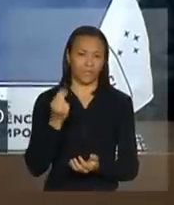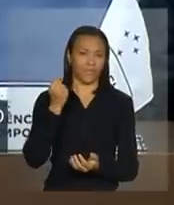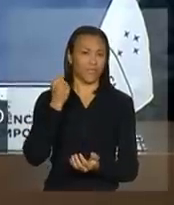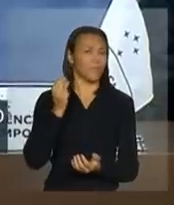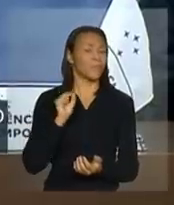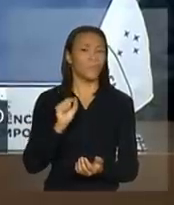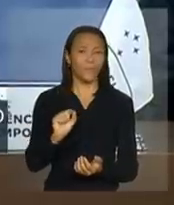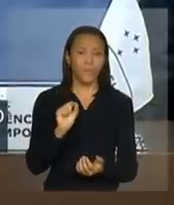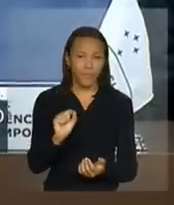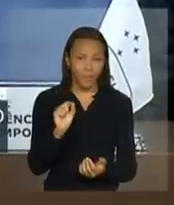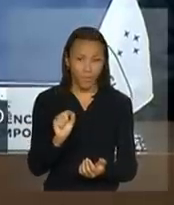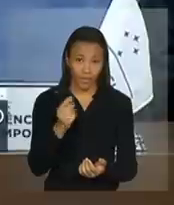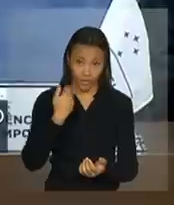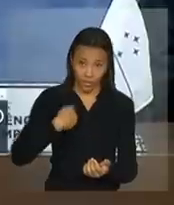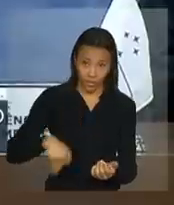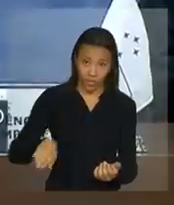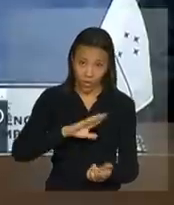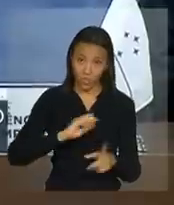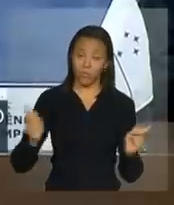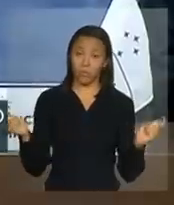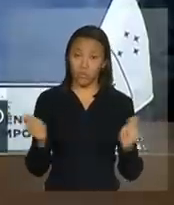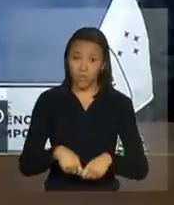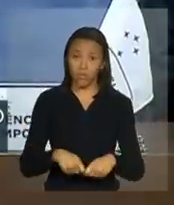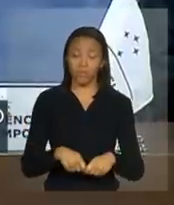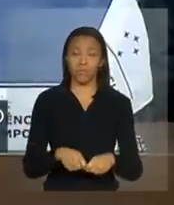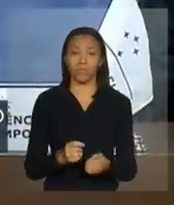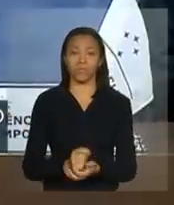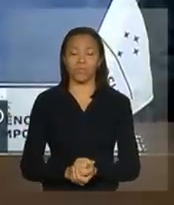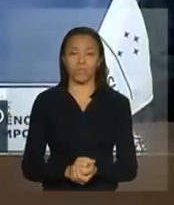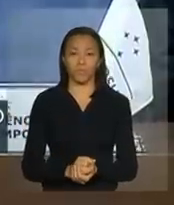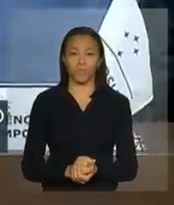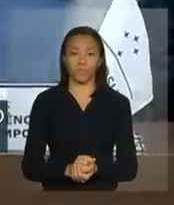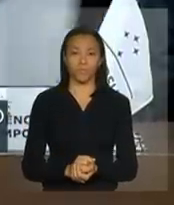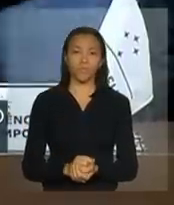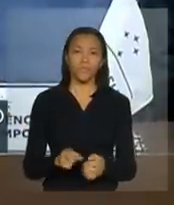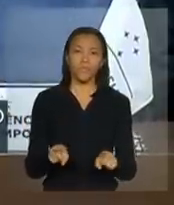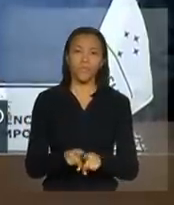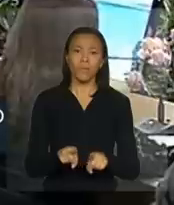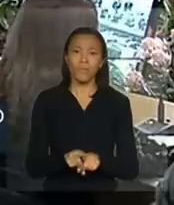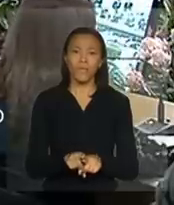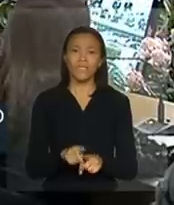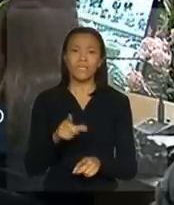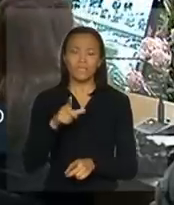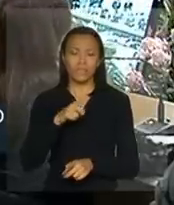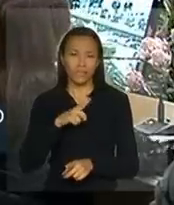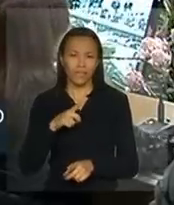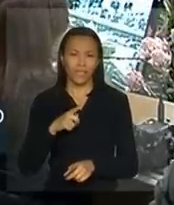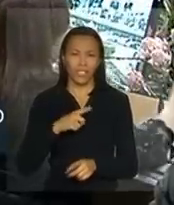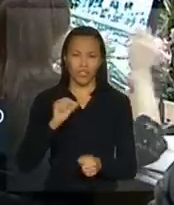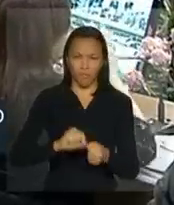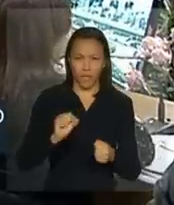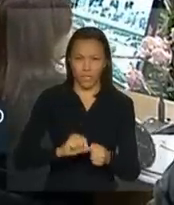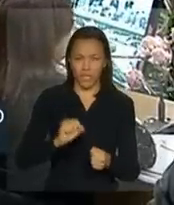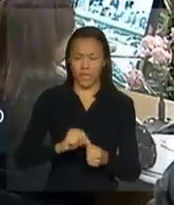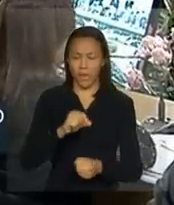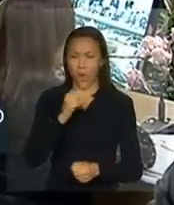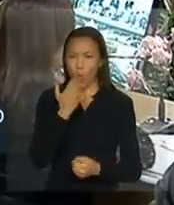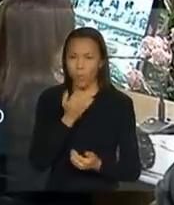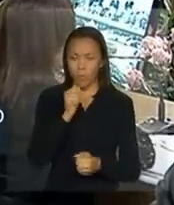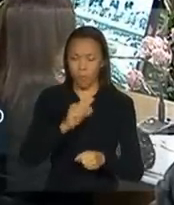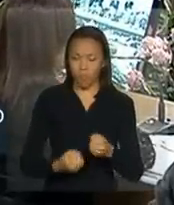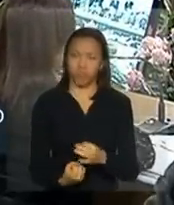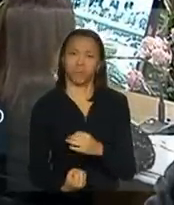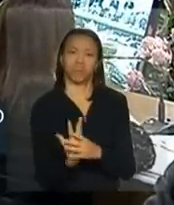A aspiração de sermos, além de grandes provedores de alimentos,